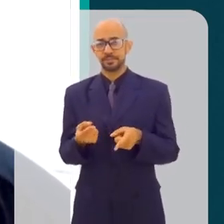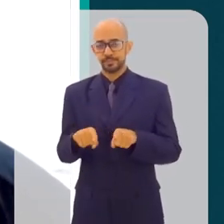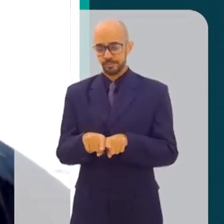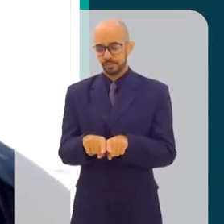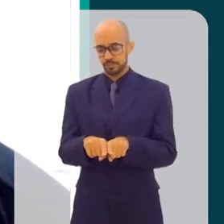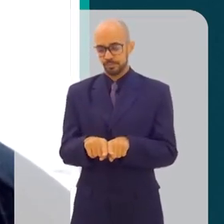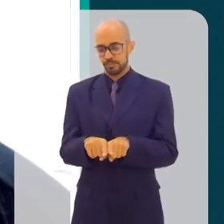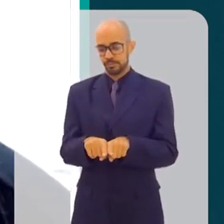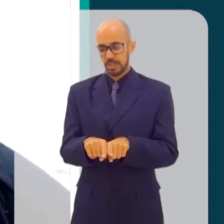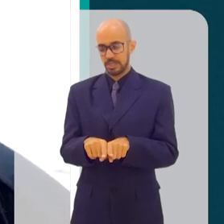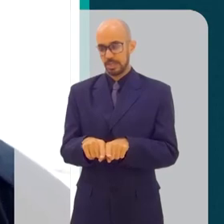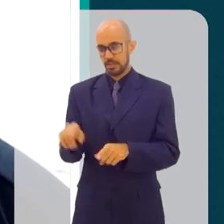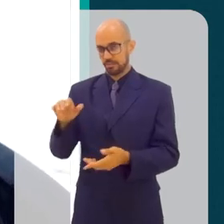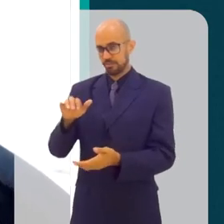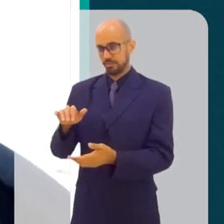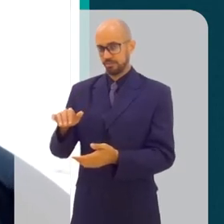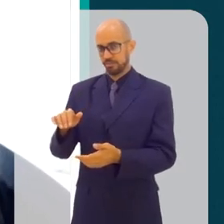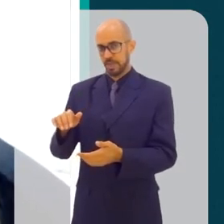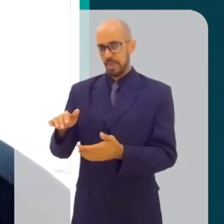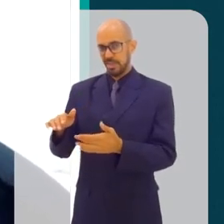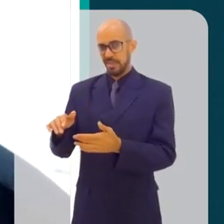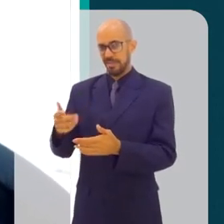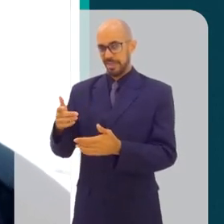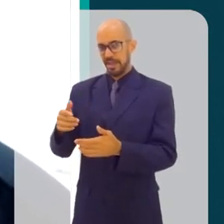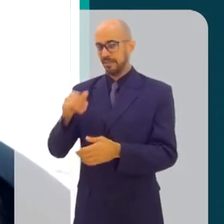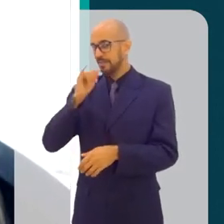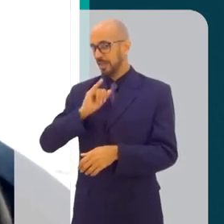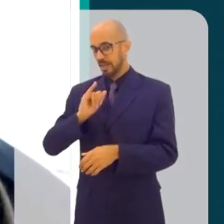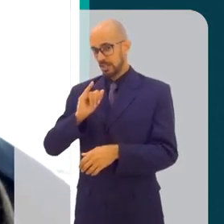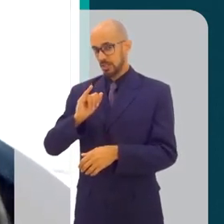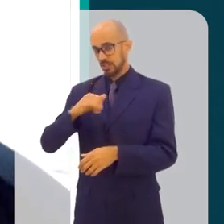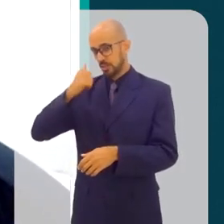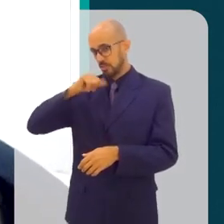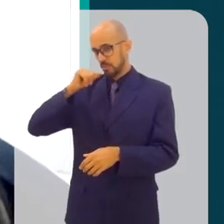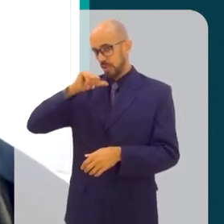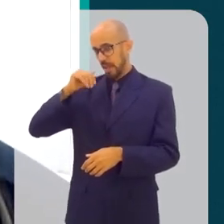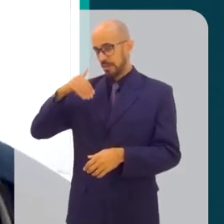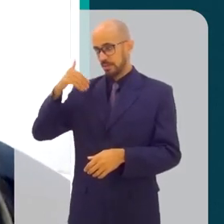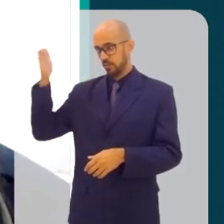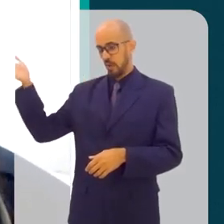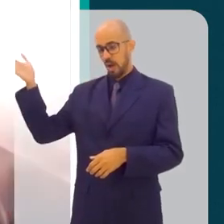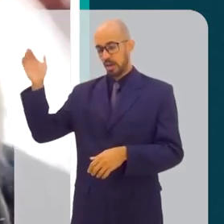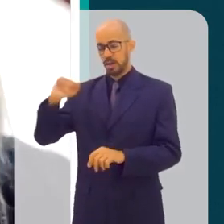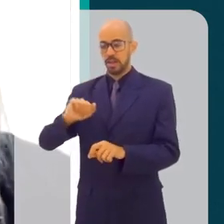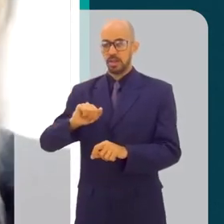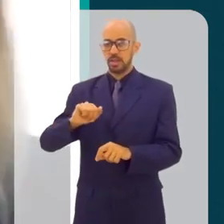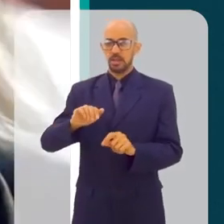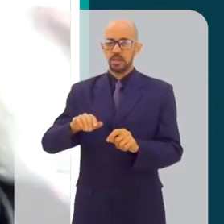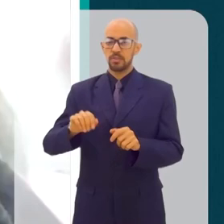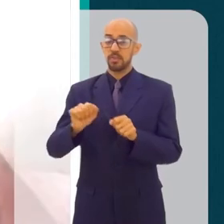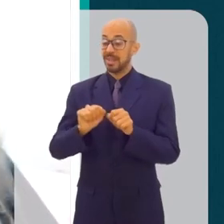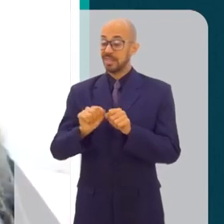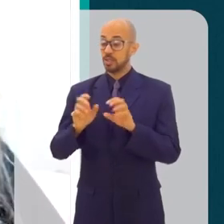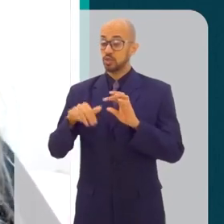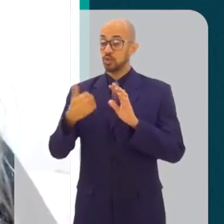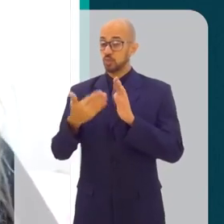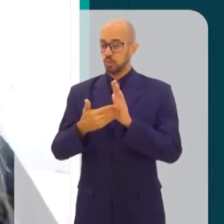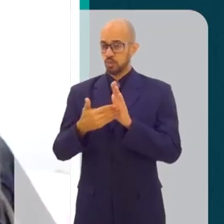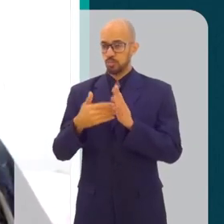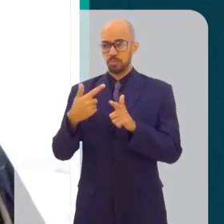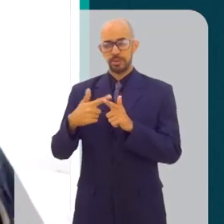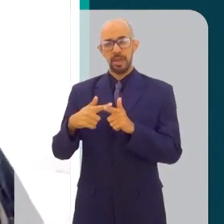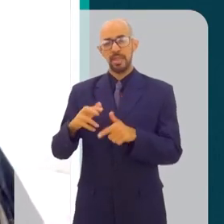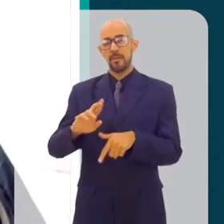Tem parceiras no paralelo, né? Tem parceiras. Fazem de tudo com elas, porque não é a